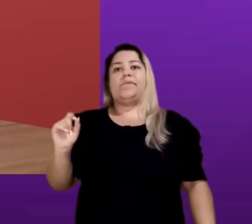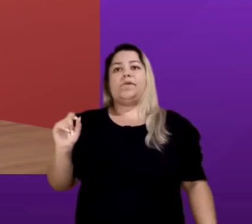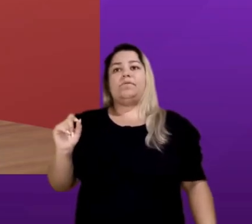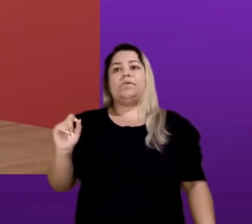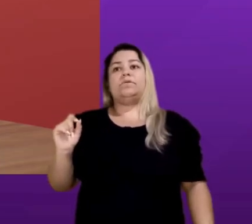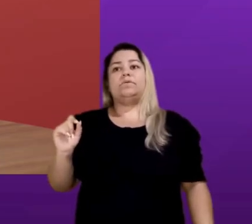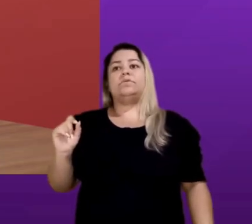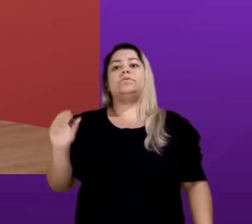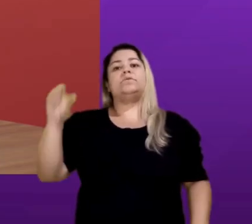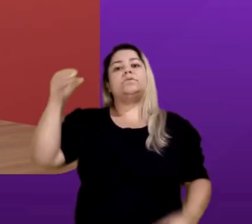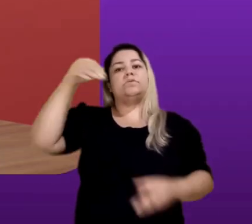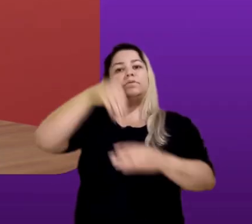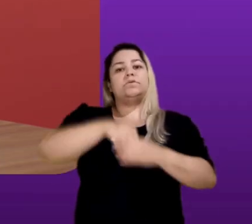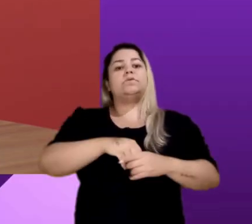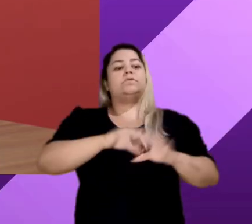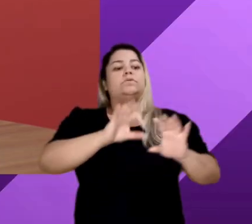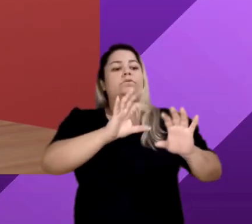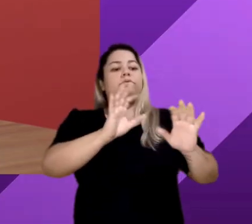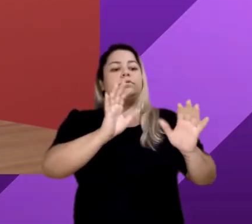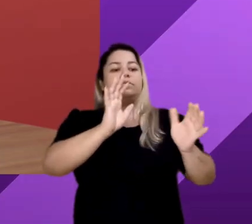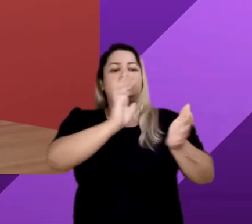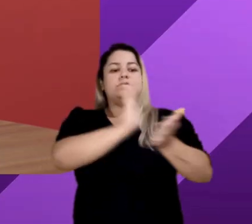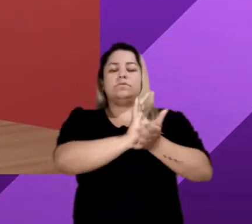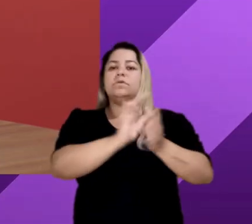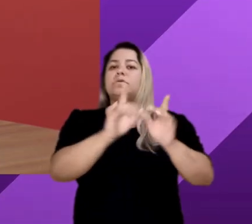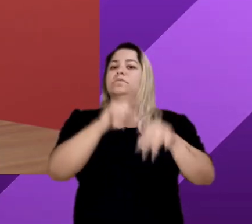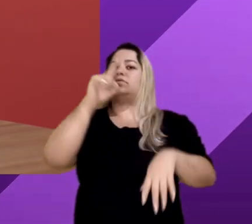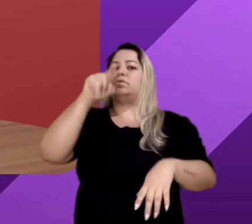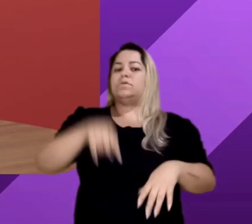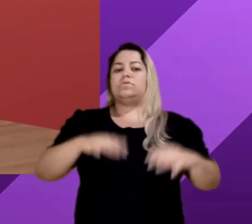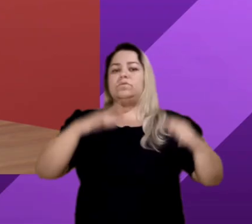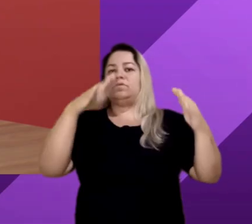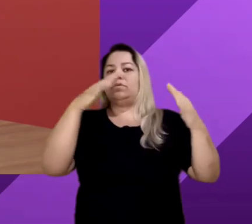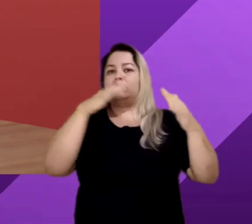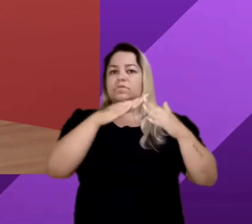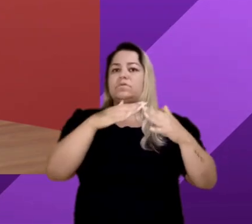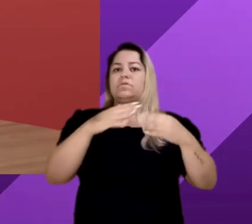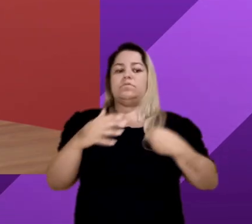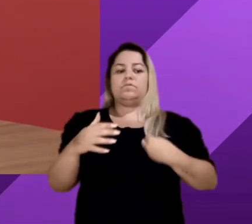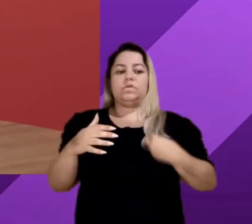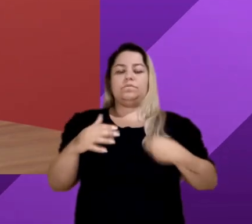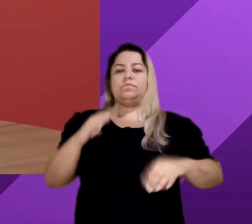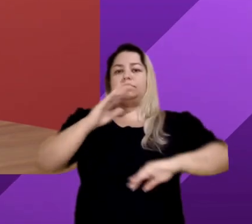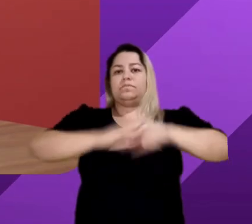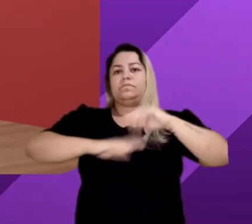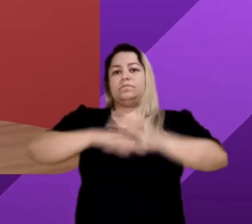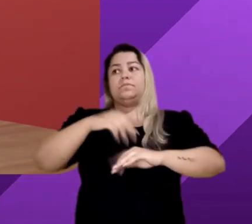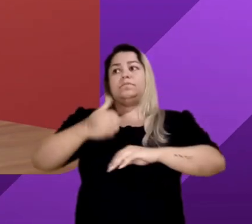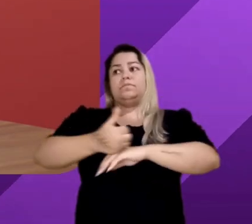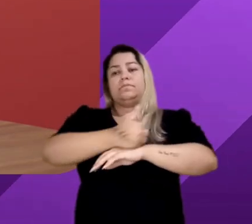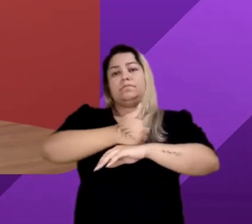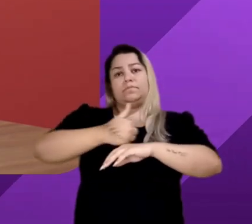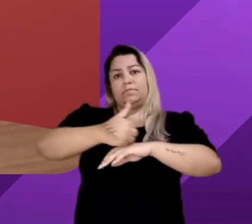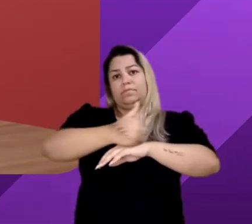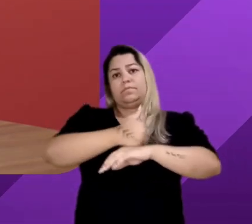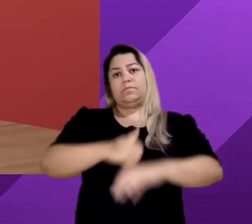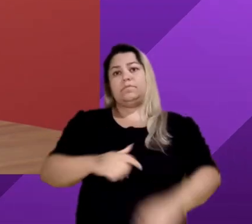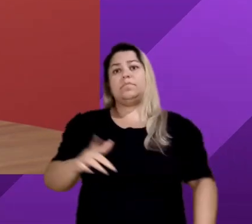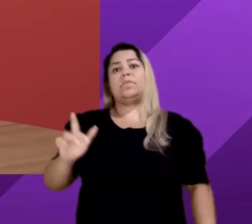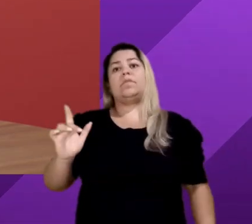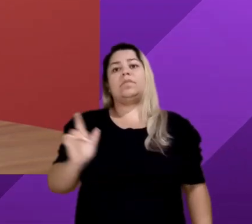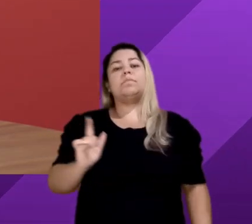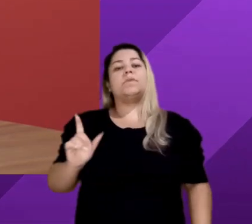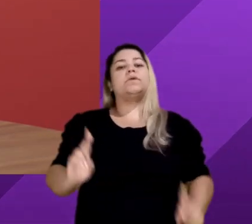dentro das organizações e da minha vida, seja em casa, seja na vida profissional, seja na militância, ter esse jeito